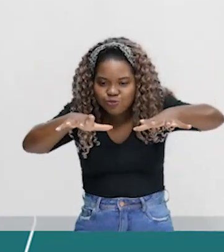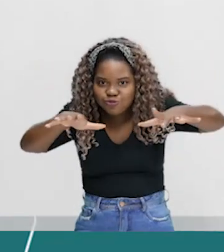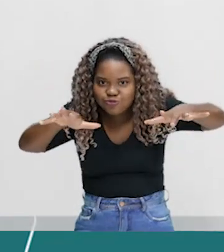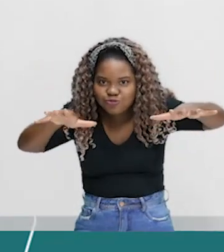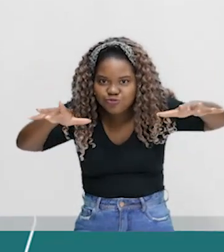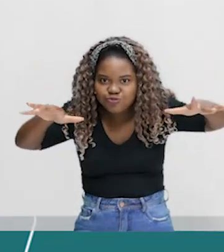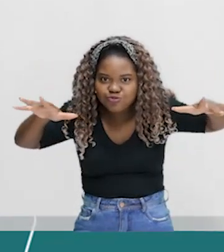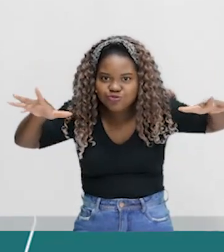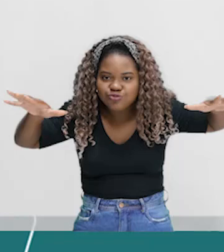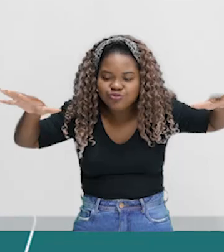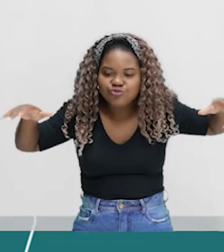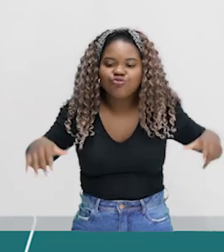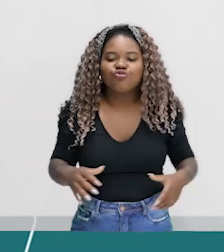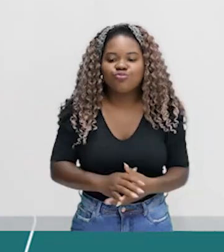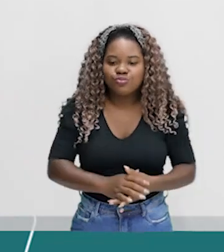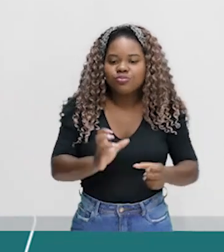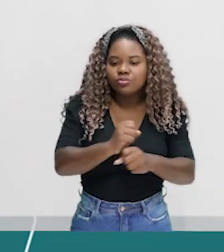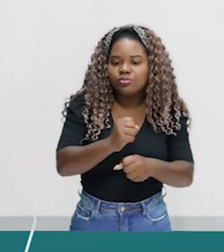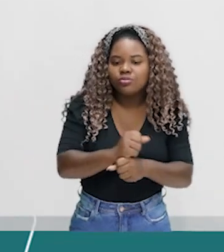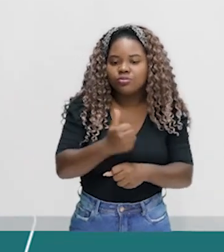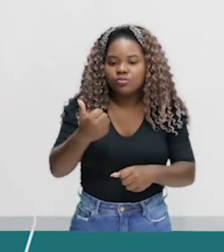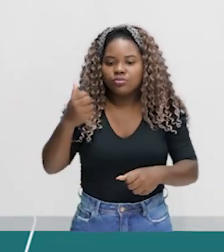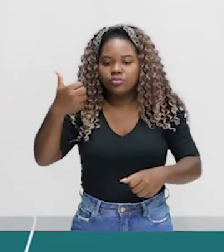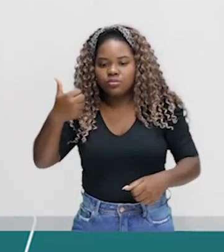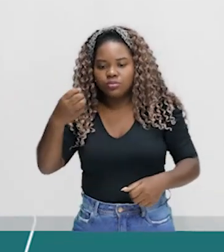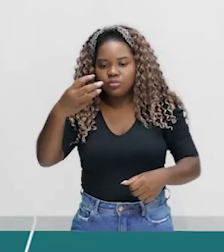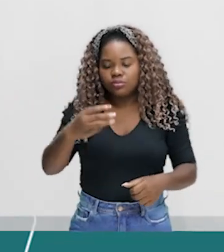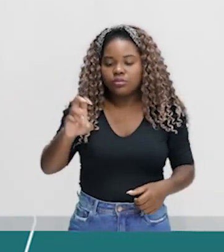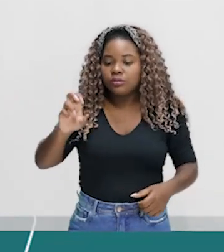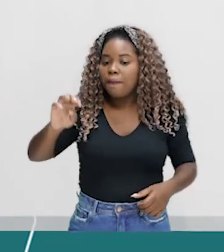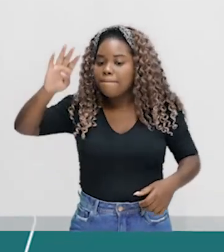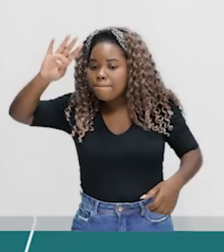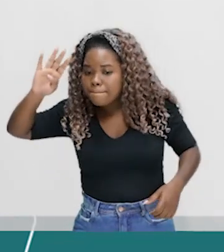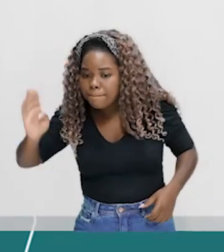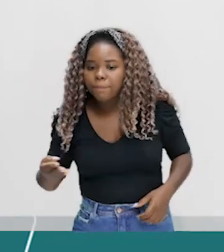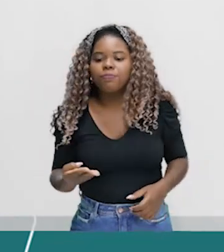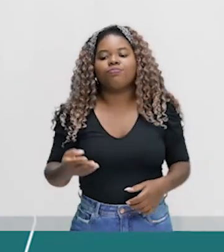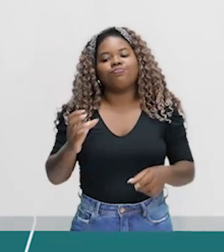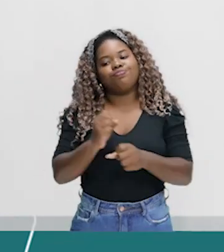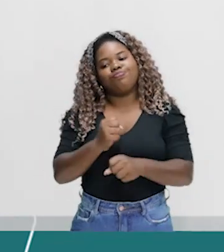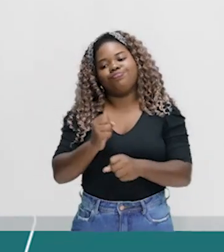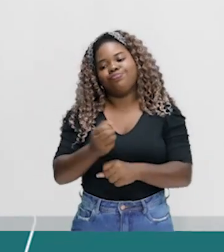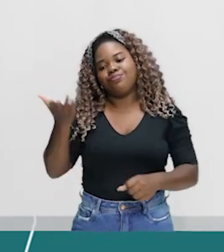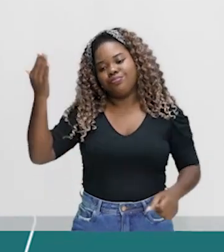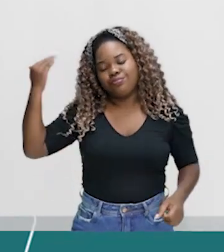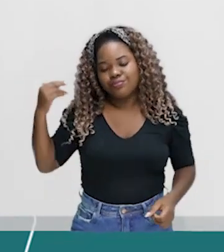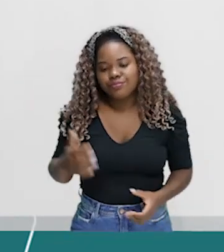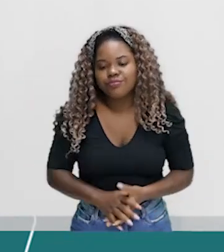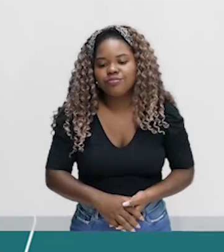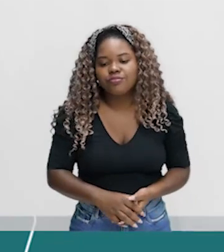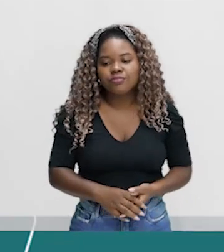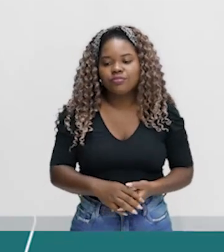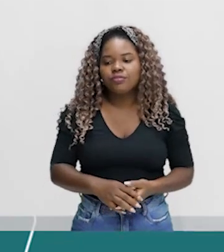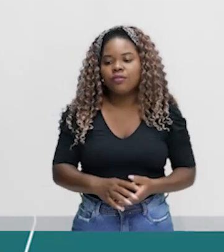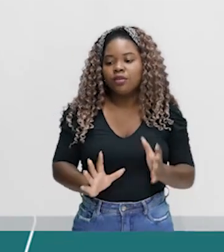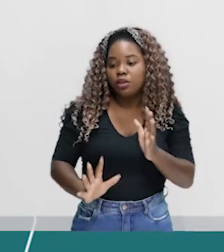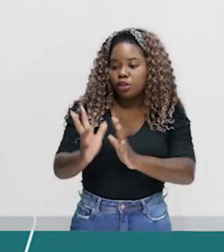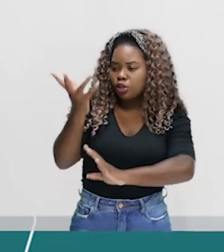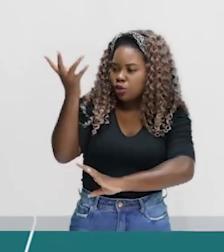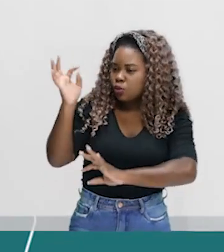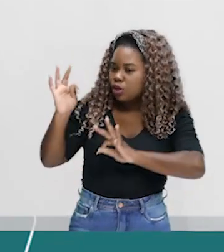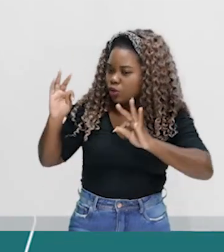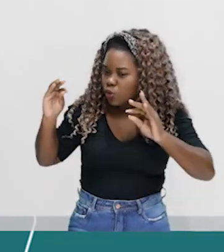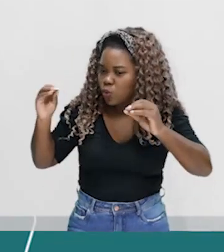atrás, dando origem ao espaço-tempo e a toda a matéria e energia que existe no universo. Segundo